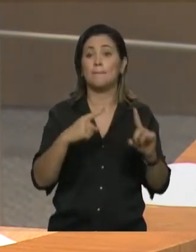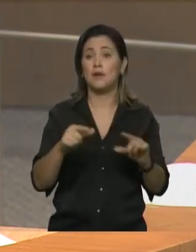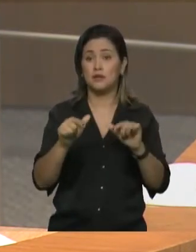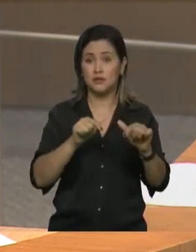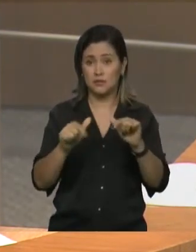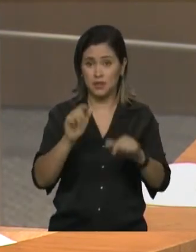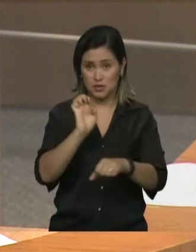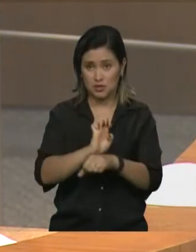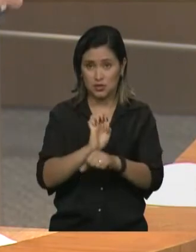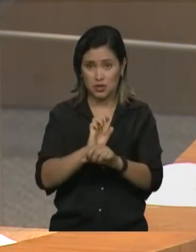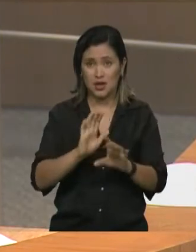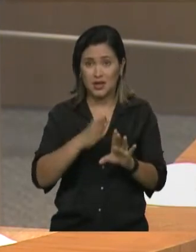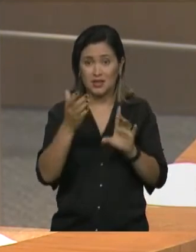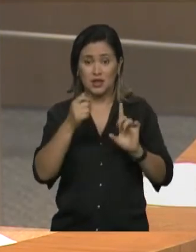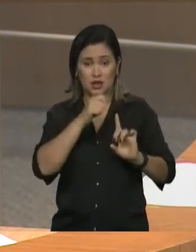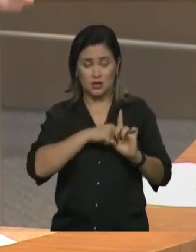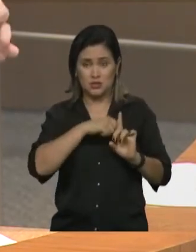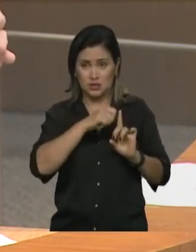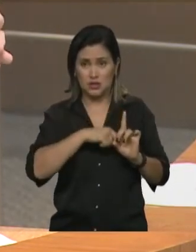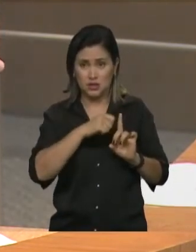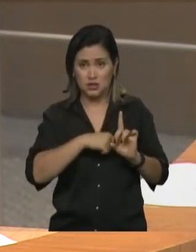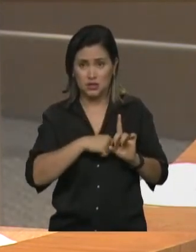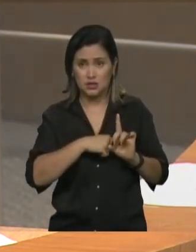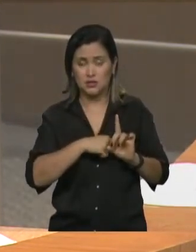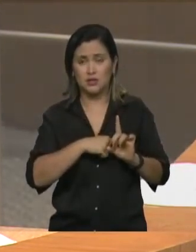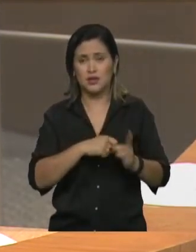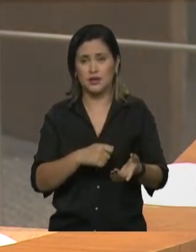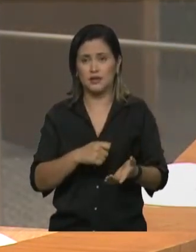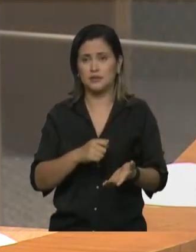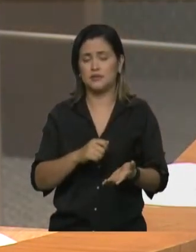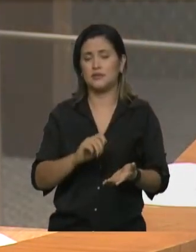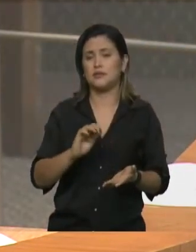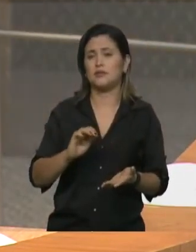vai contribuir apenas com 7,5%.